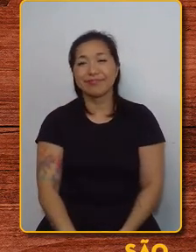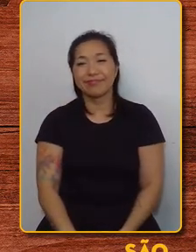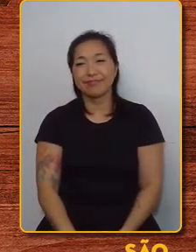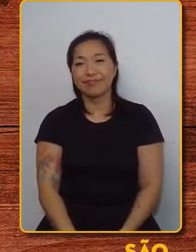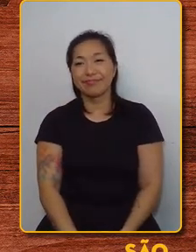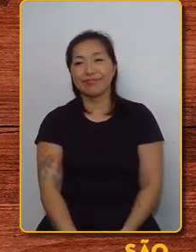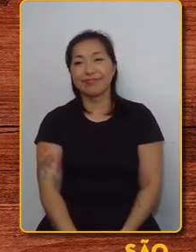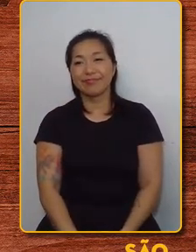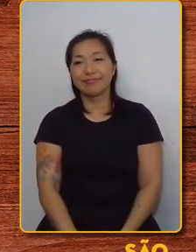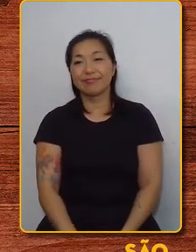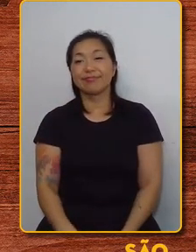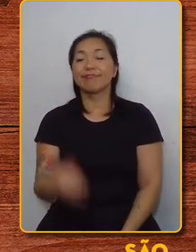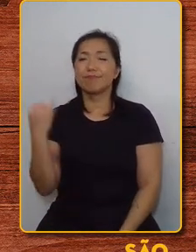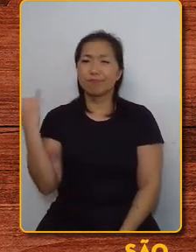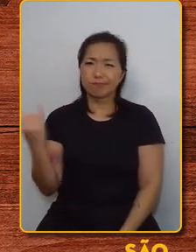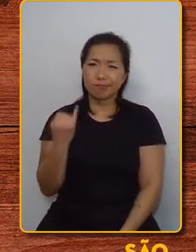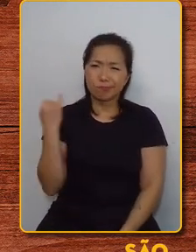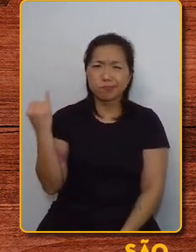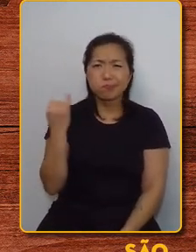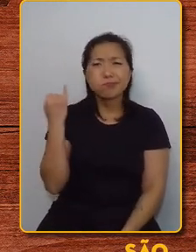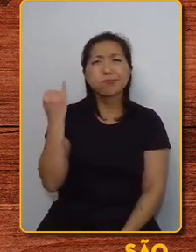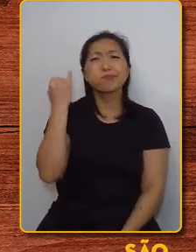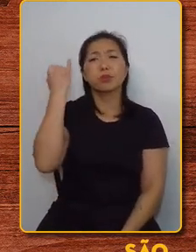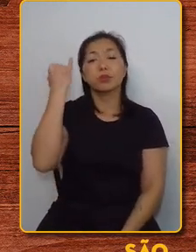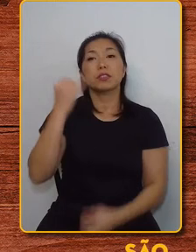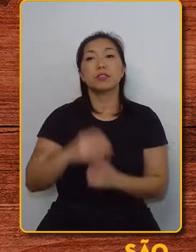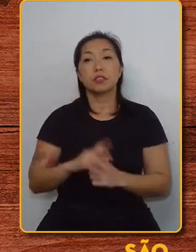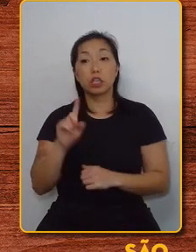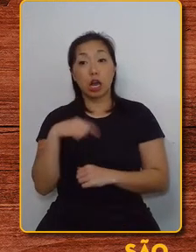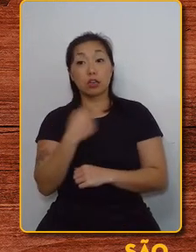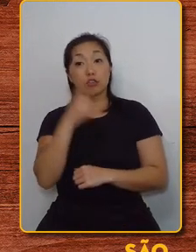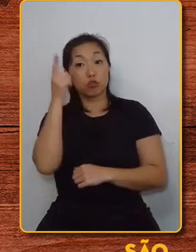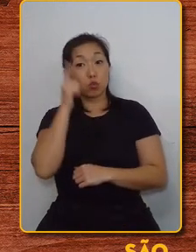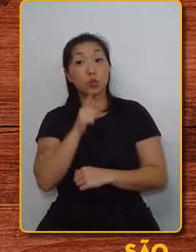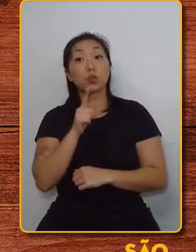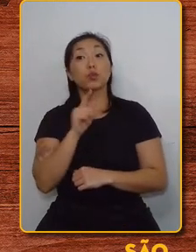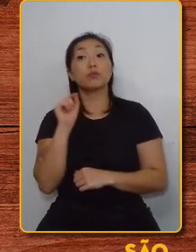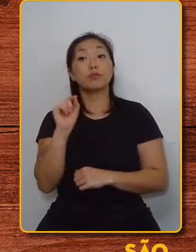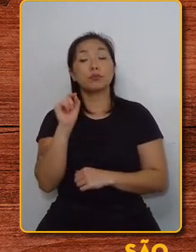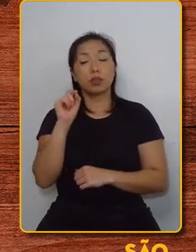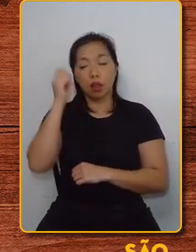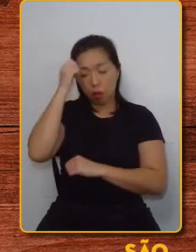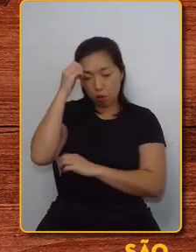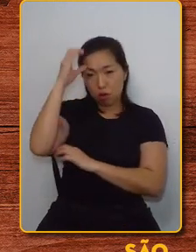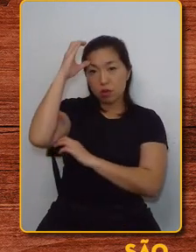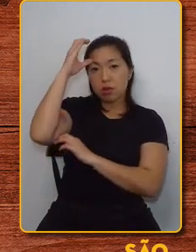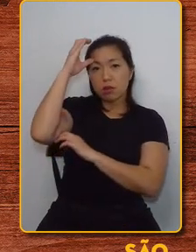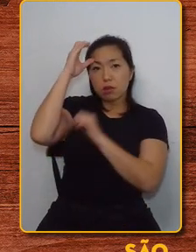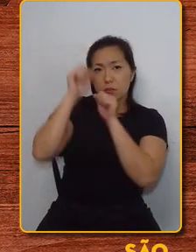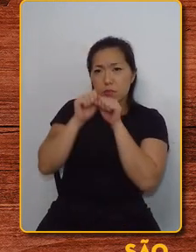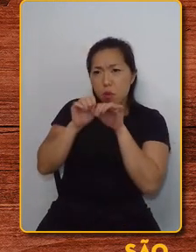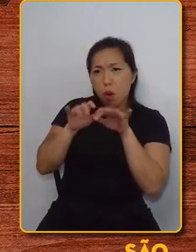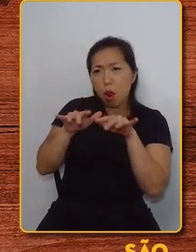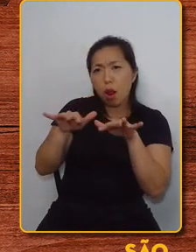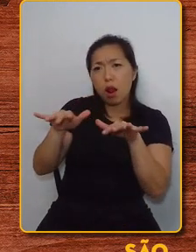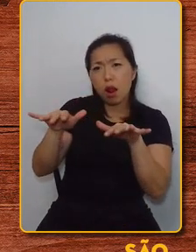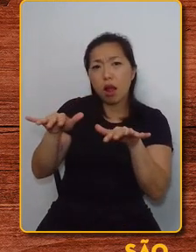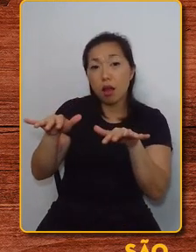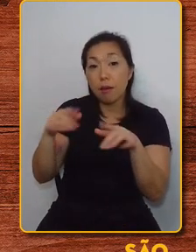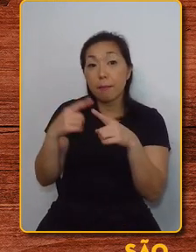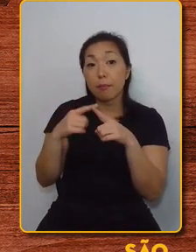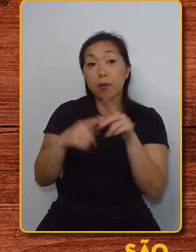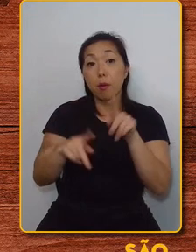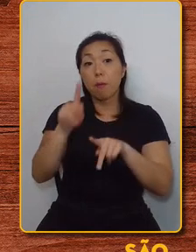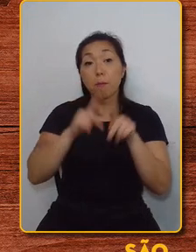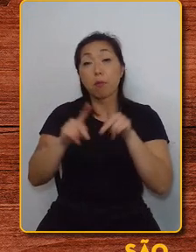Fundamental, né, Ariela? É muito importante que a gente dê acesso ao conhecimento para uma população que cozinha cada vez menos. É, o que